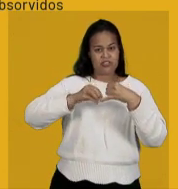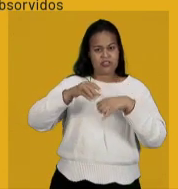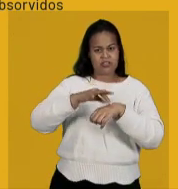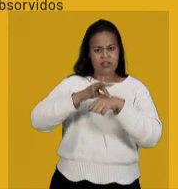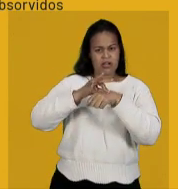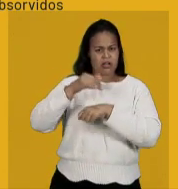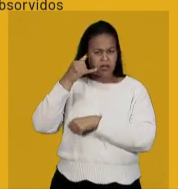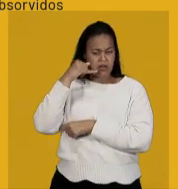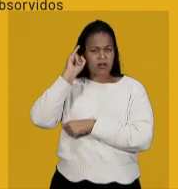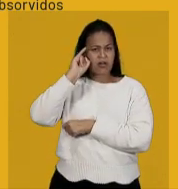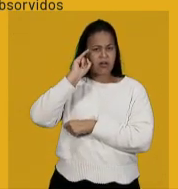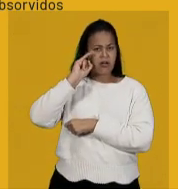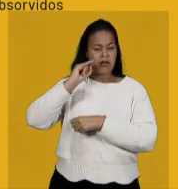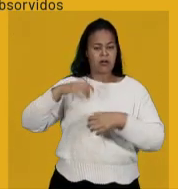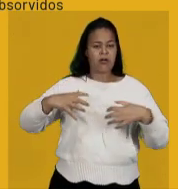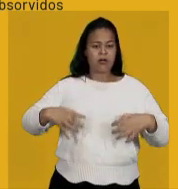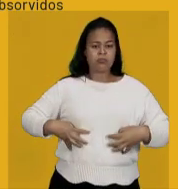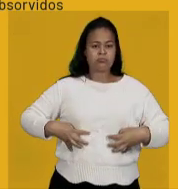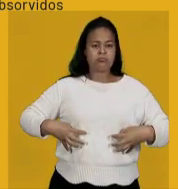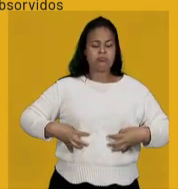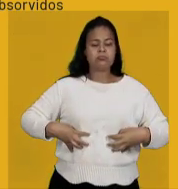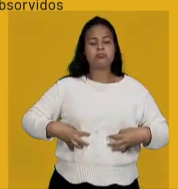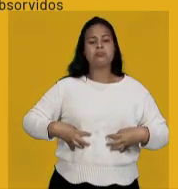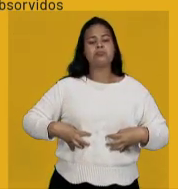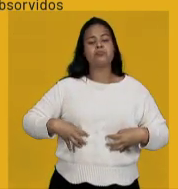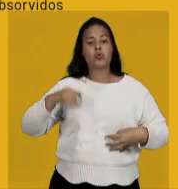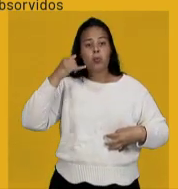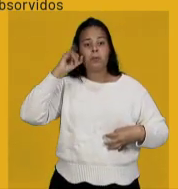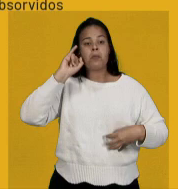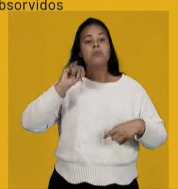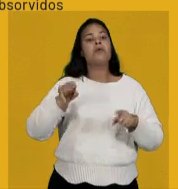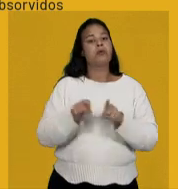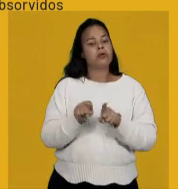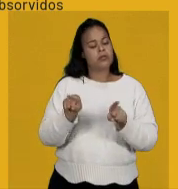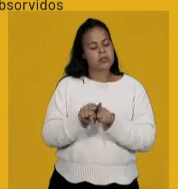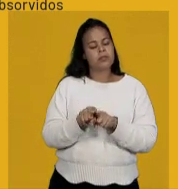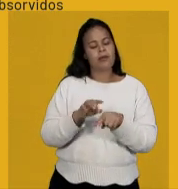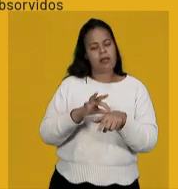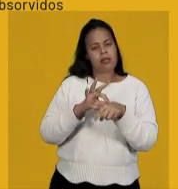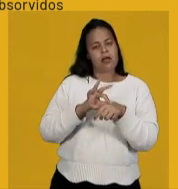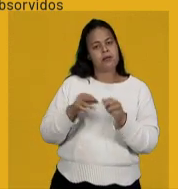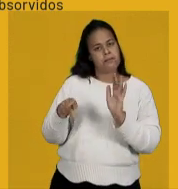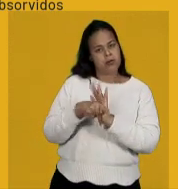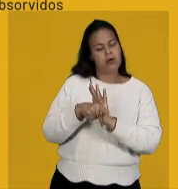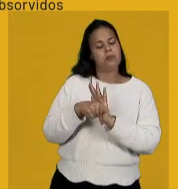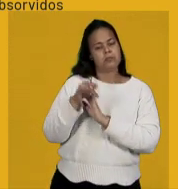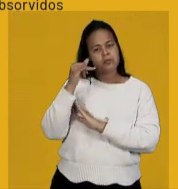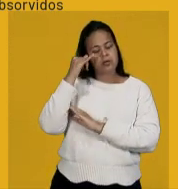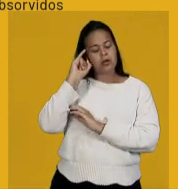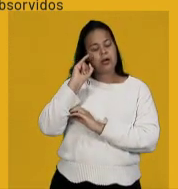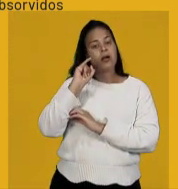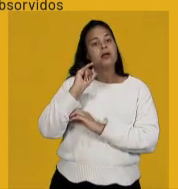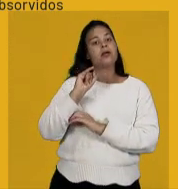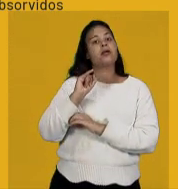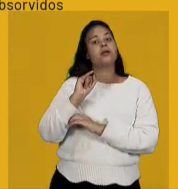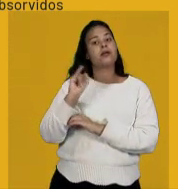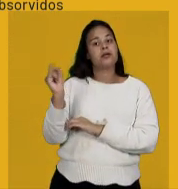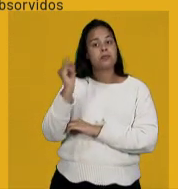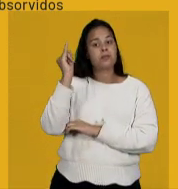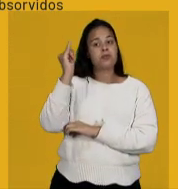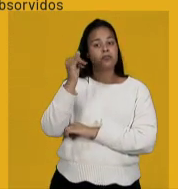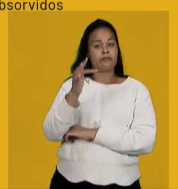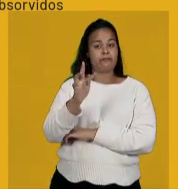rins, fígado, os miúdos, né, ali do boi, o fígado do boi, por exemplo, importante para o ferro.